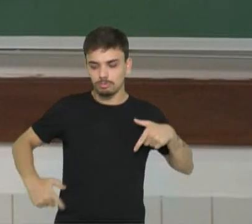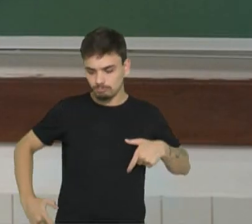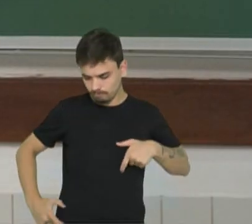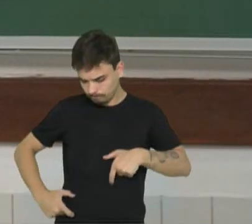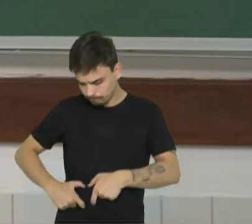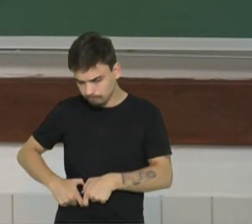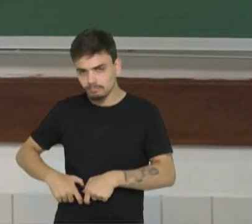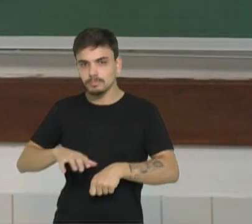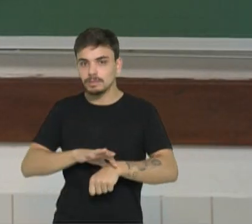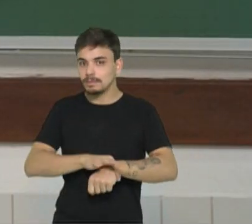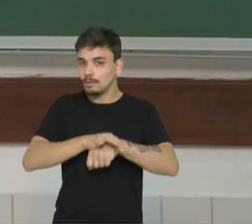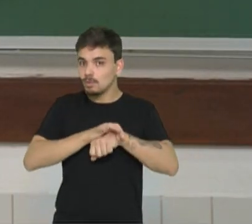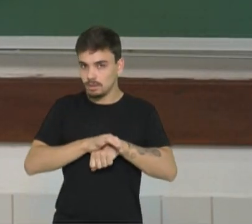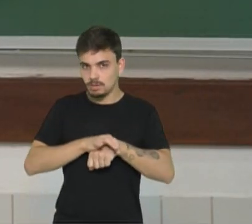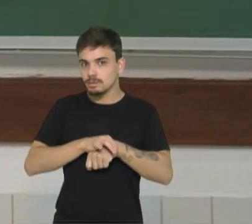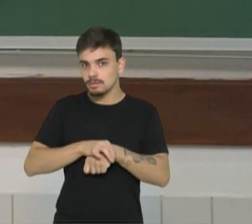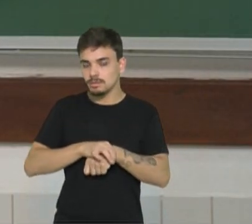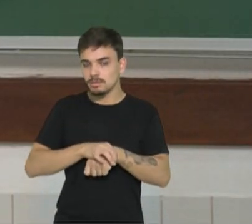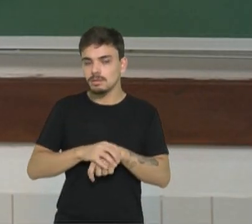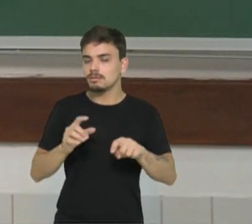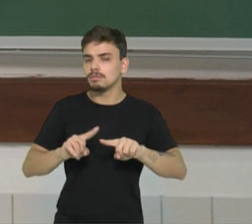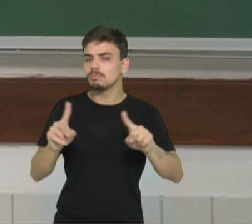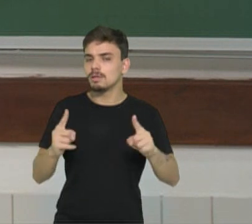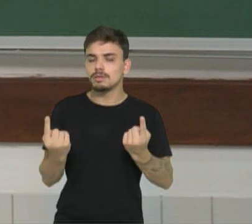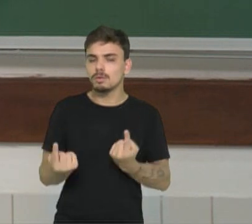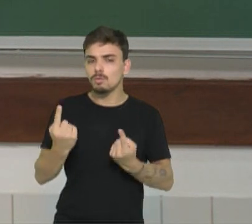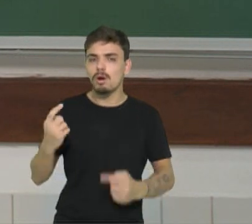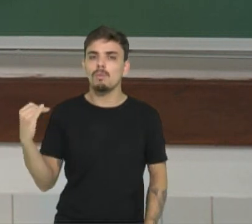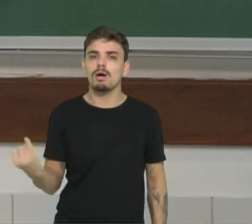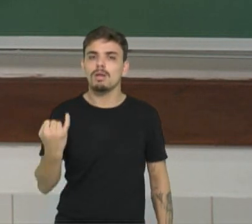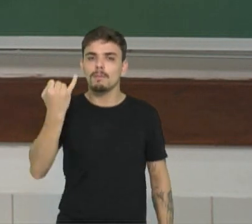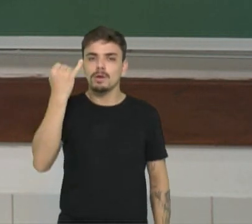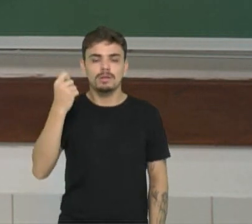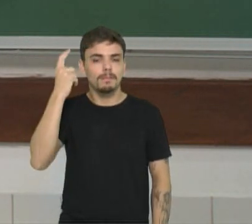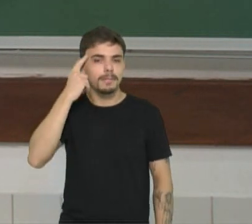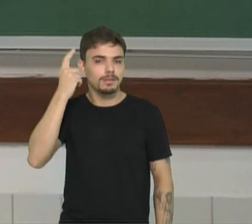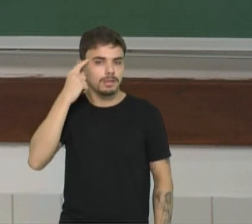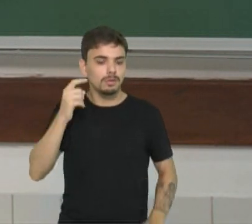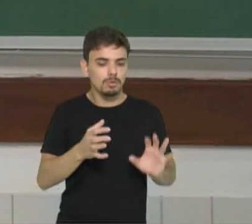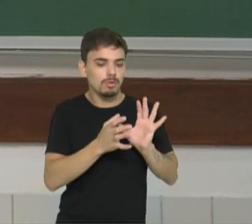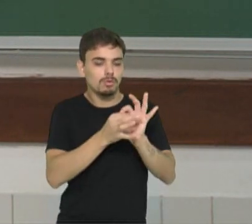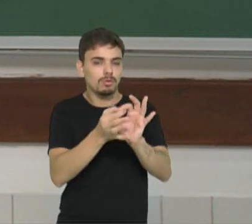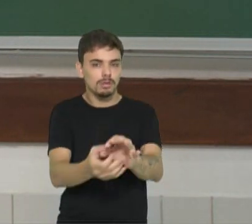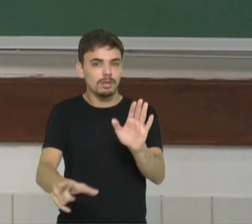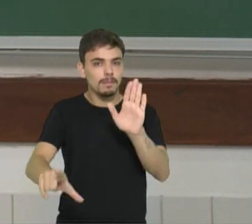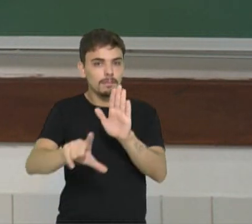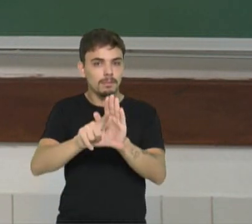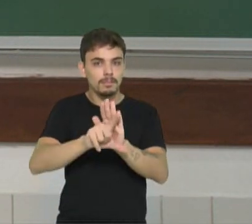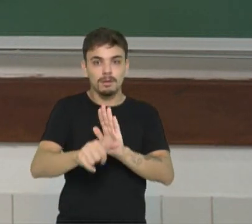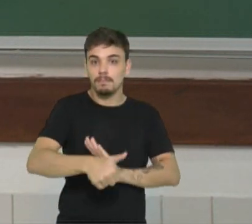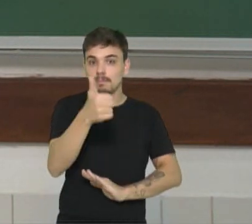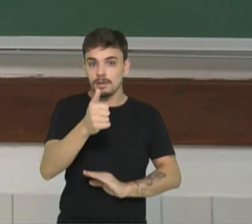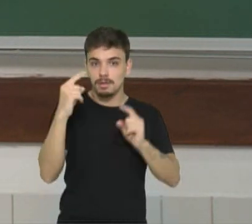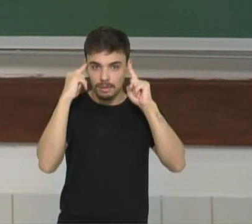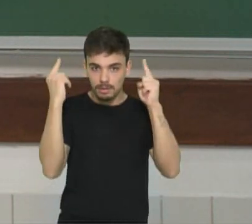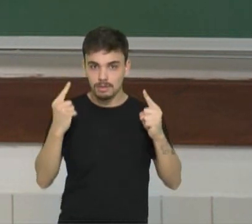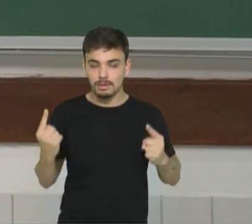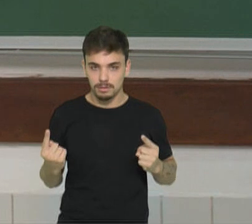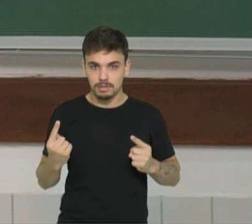já ele é obrigatório. Mas qual é a importância dele pensando nesse contexto da primeira lei de Newton, a lei da